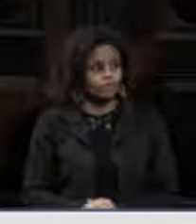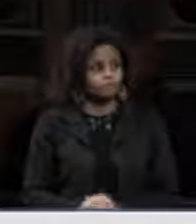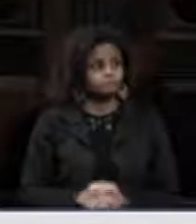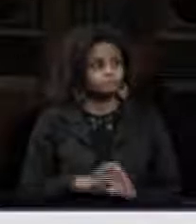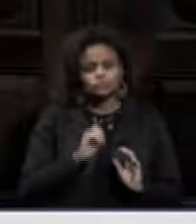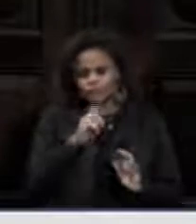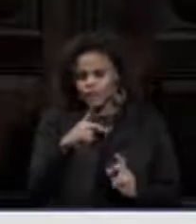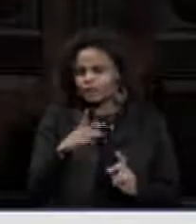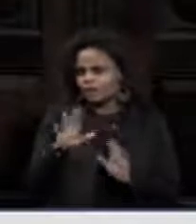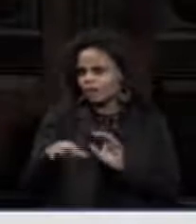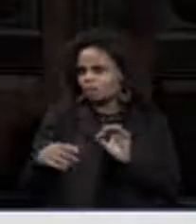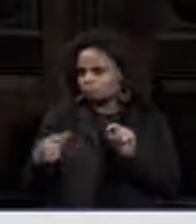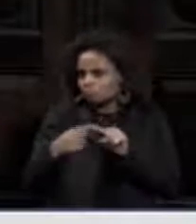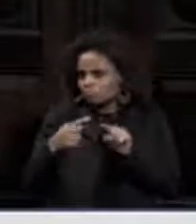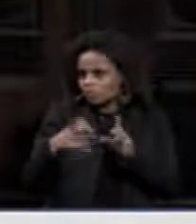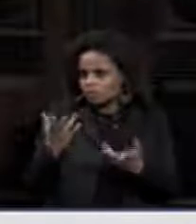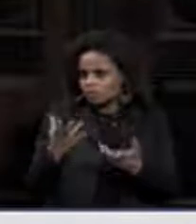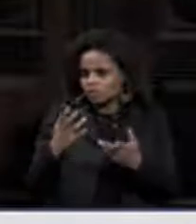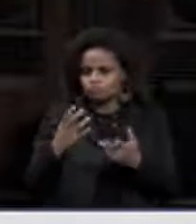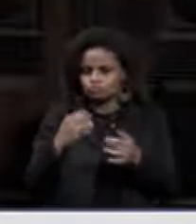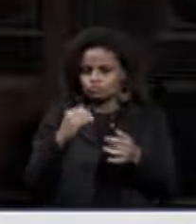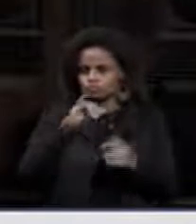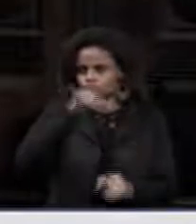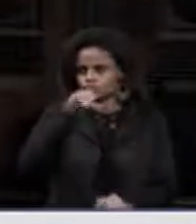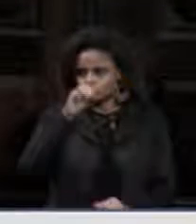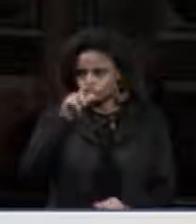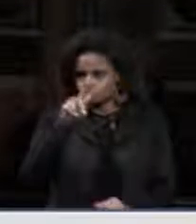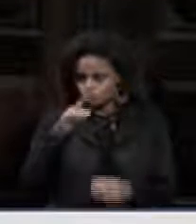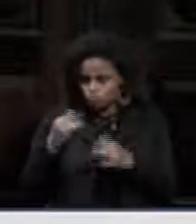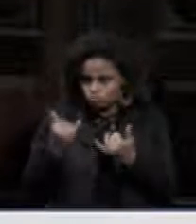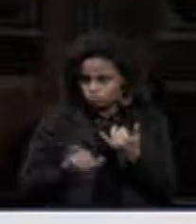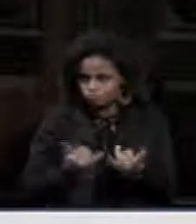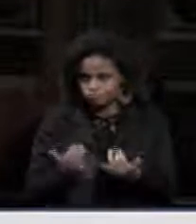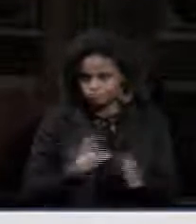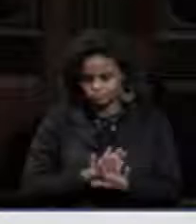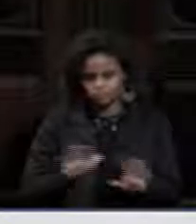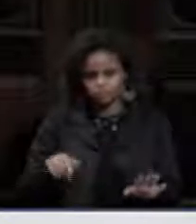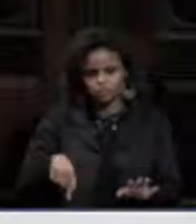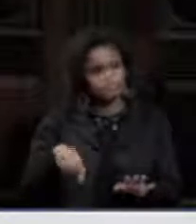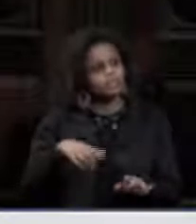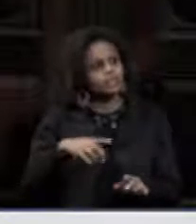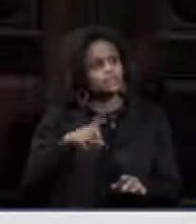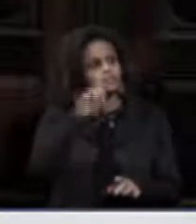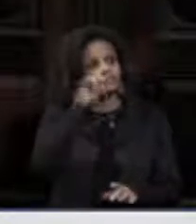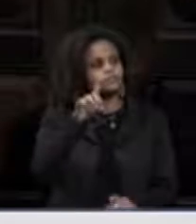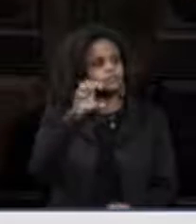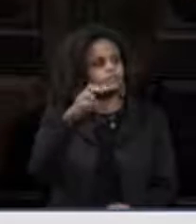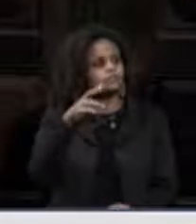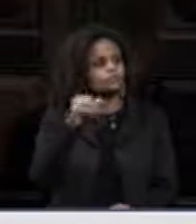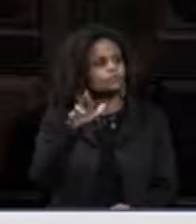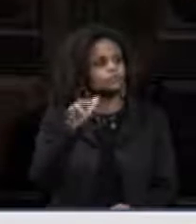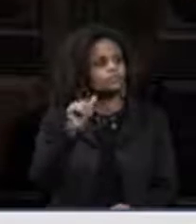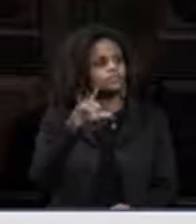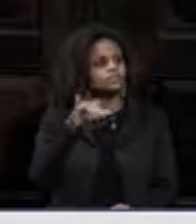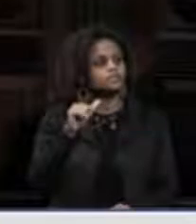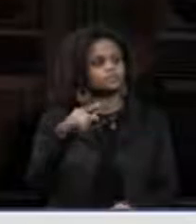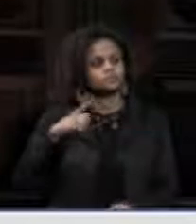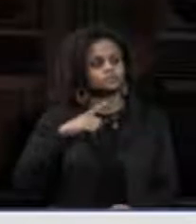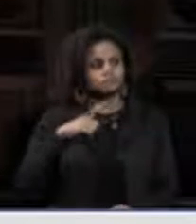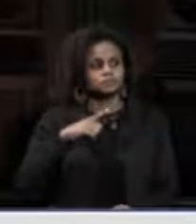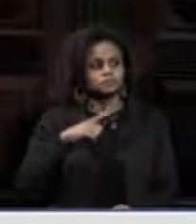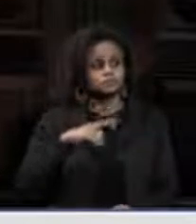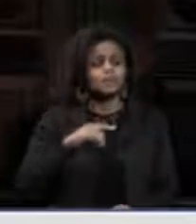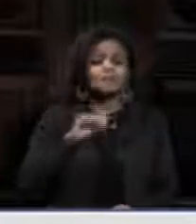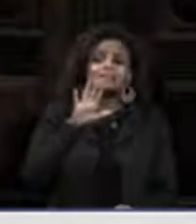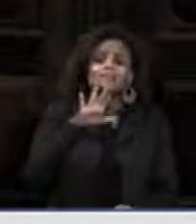faz parte do jogo, isso daqui é uma casa democrática. Mas o que a gente tem assistido aqui na casa, quer dizer,